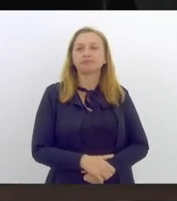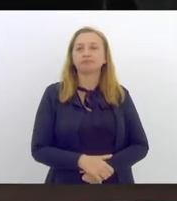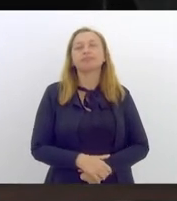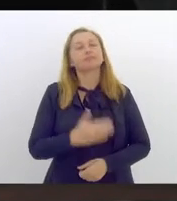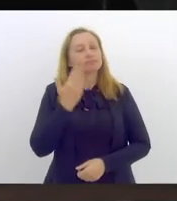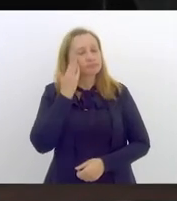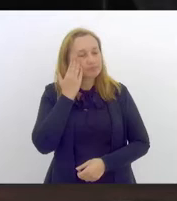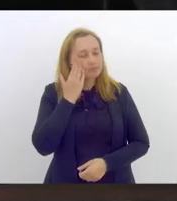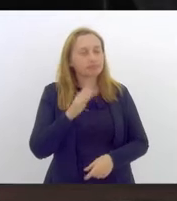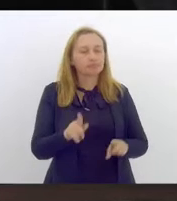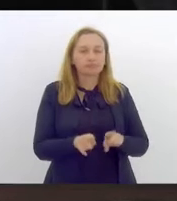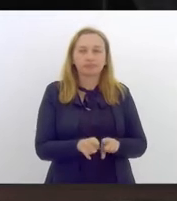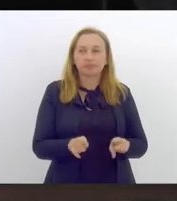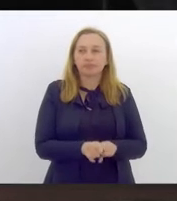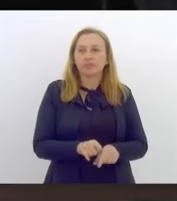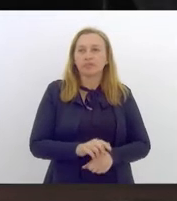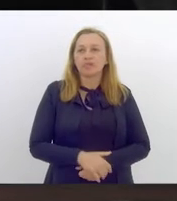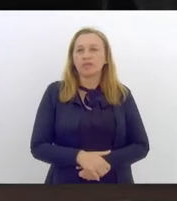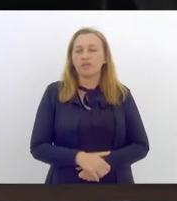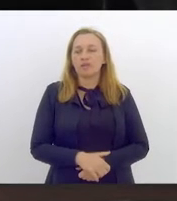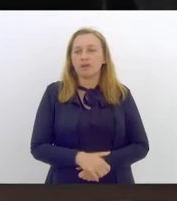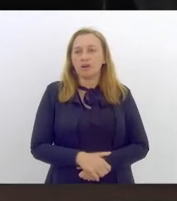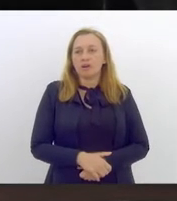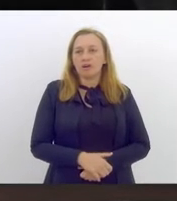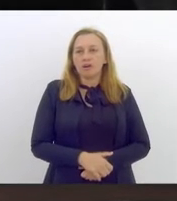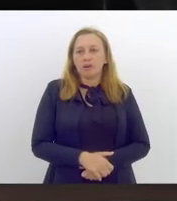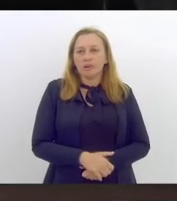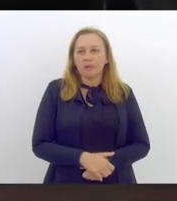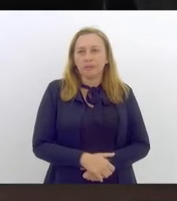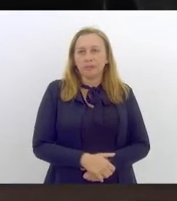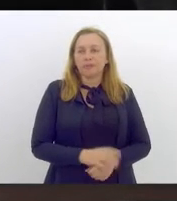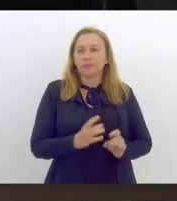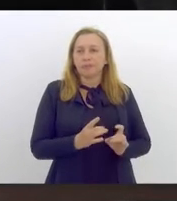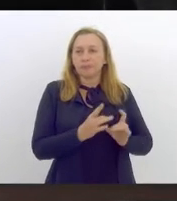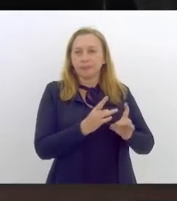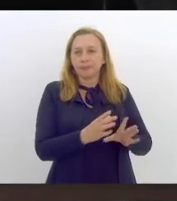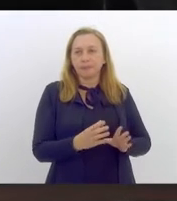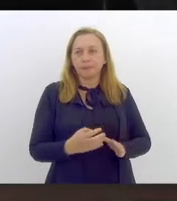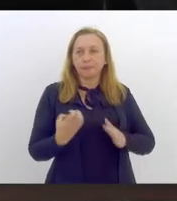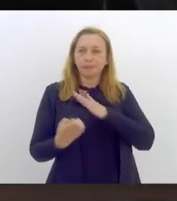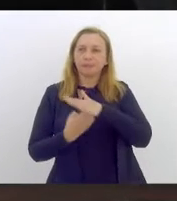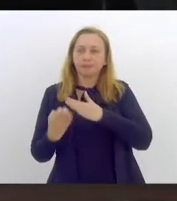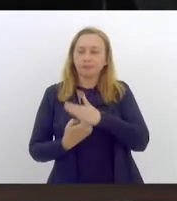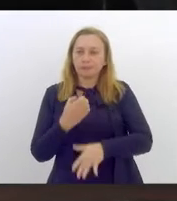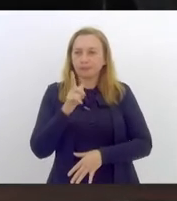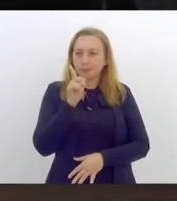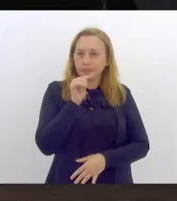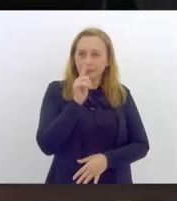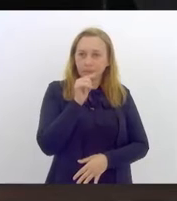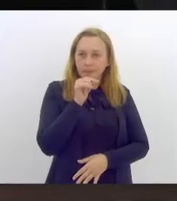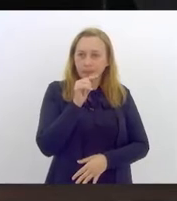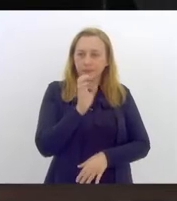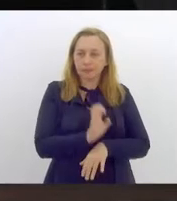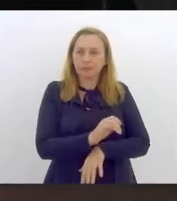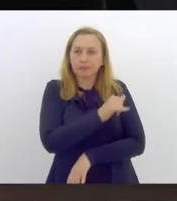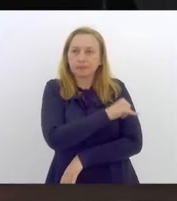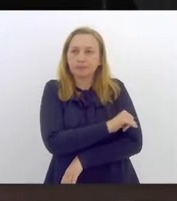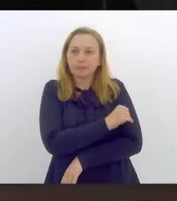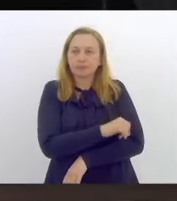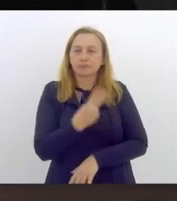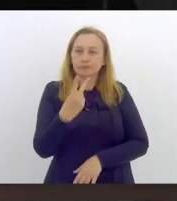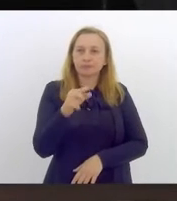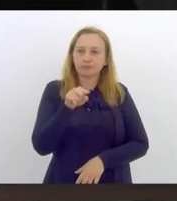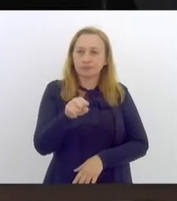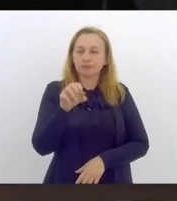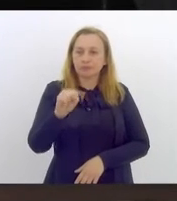que entender, né, que a concessão da SEDAE trouxe ao Estado do Rio de Janeiro o montante de